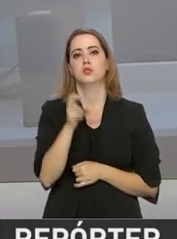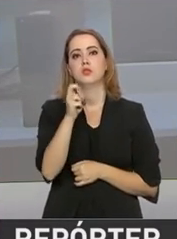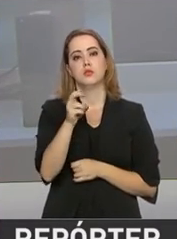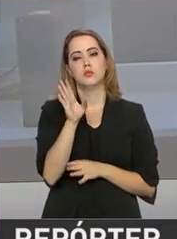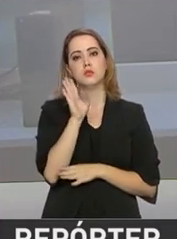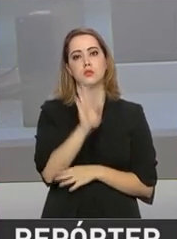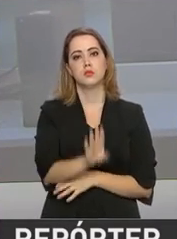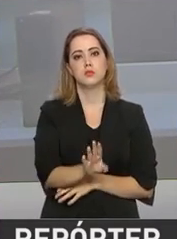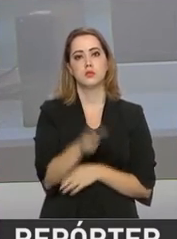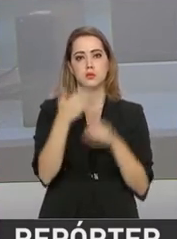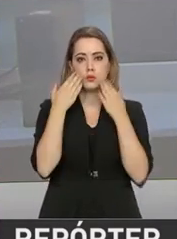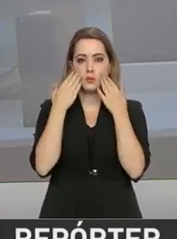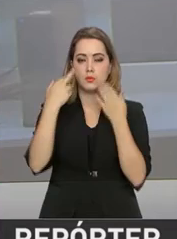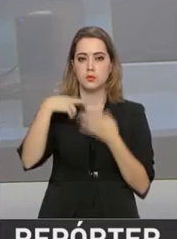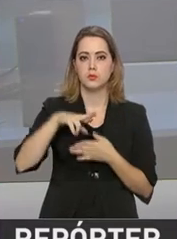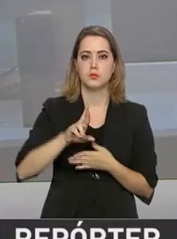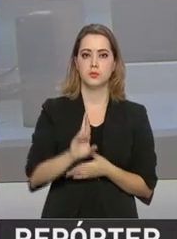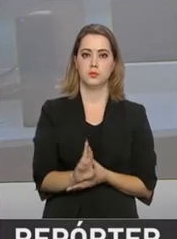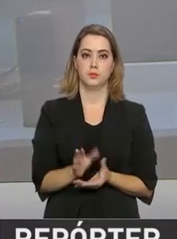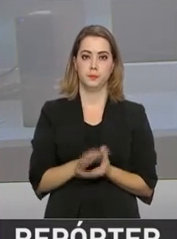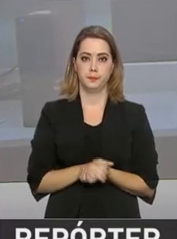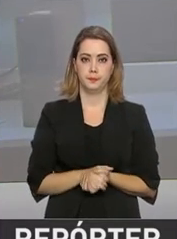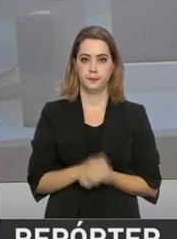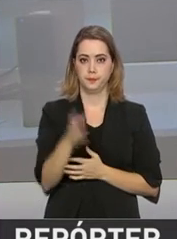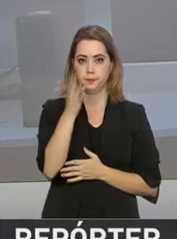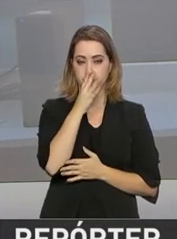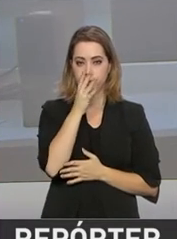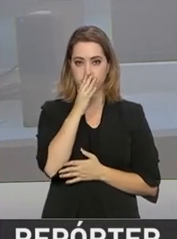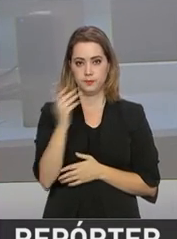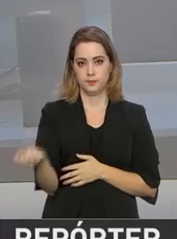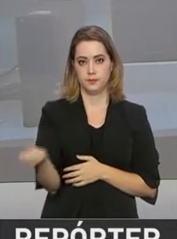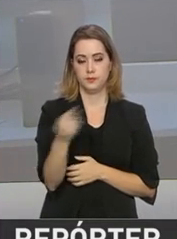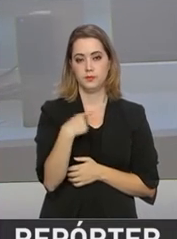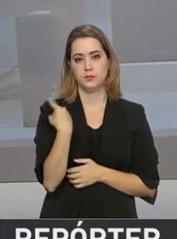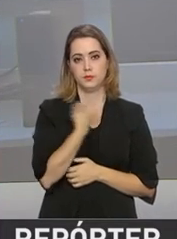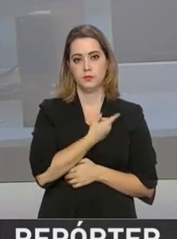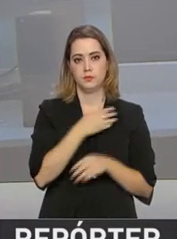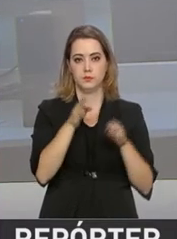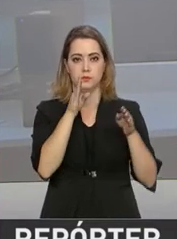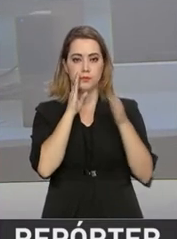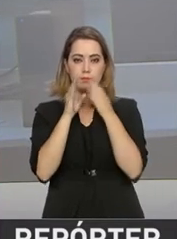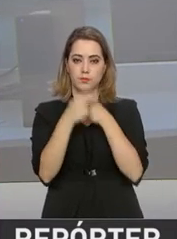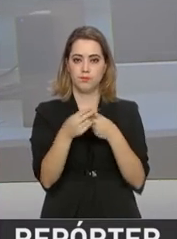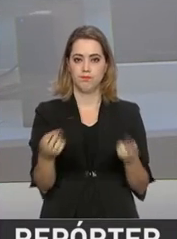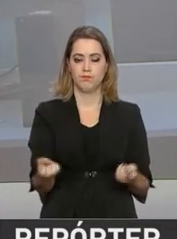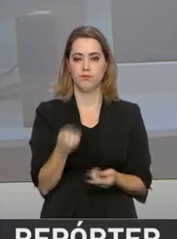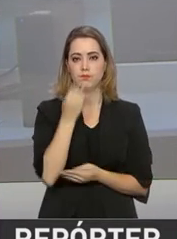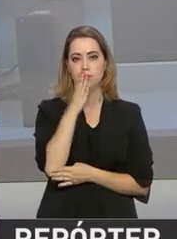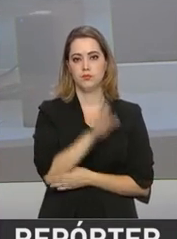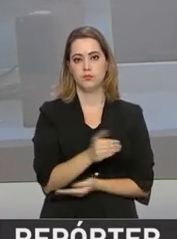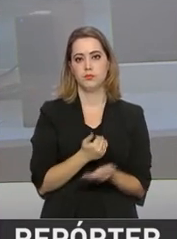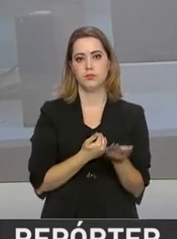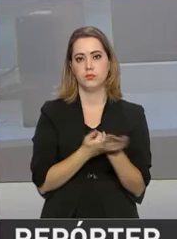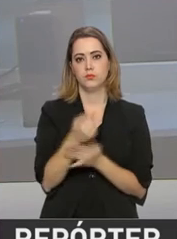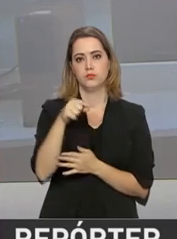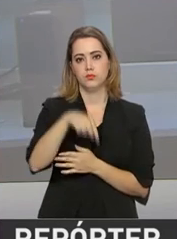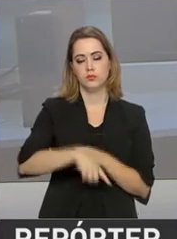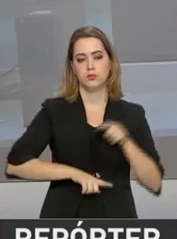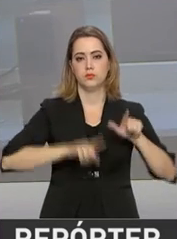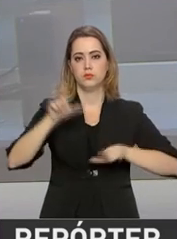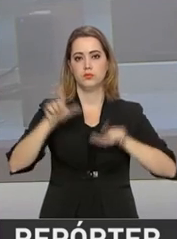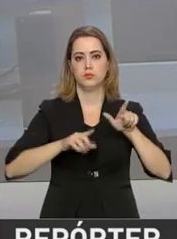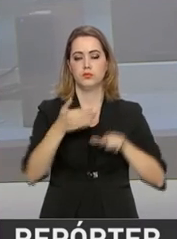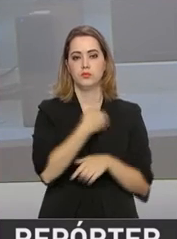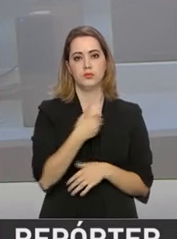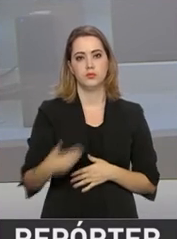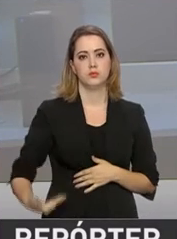ou às cinco da tarde na próxima edição do repórter nbb e acompanhe as novidades também pelas nossas redes sociais uma boa tarde pra você continue com a